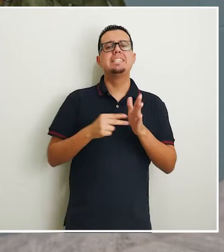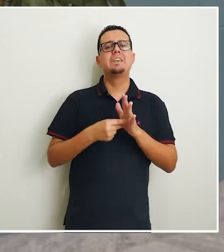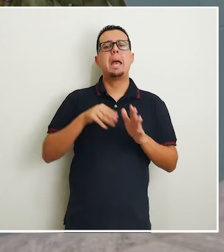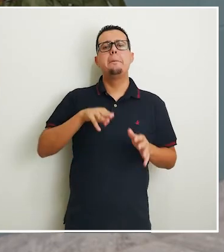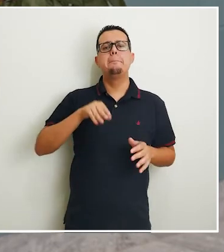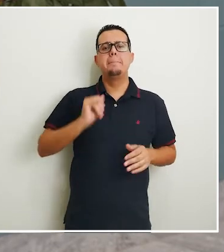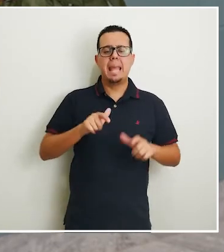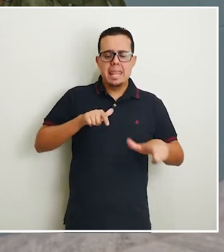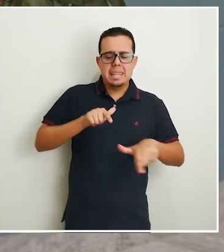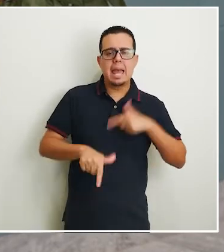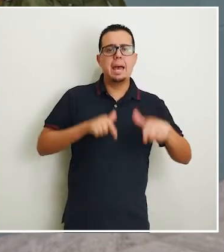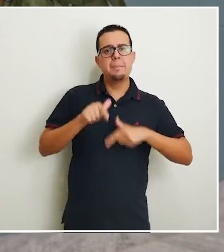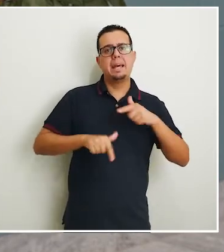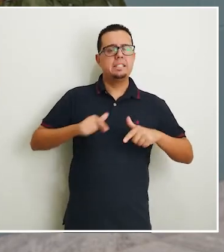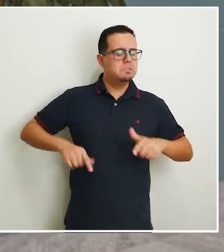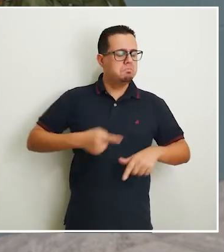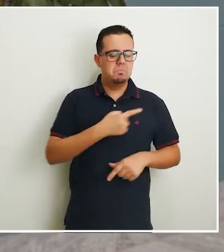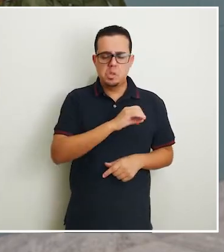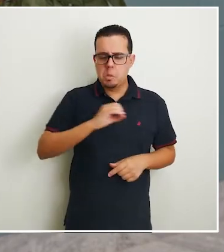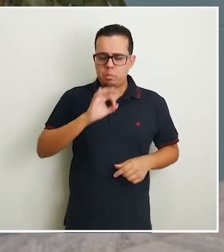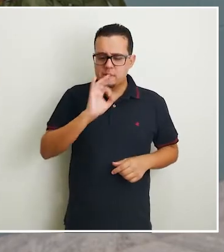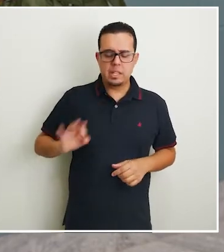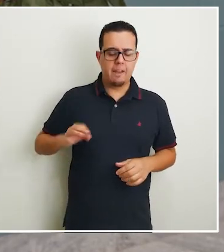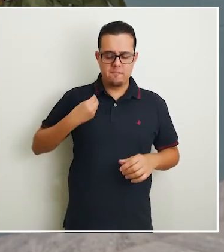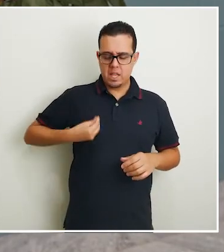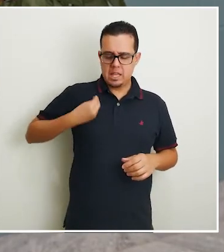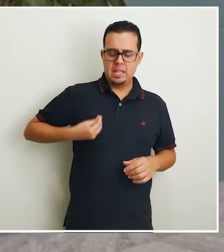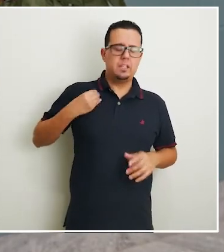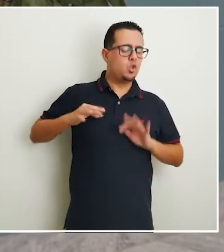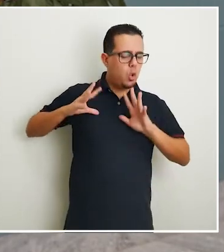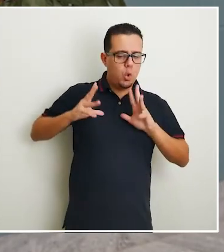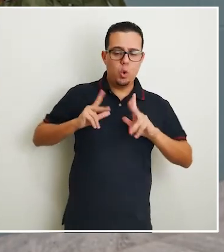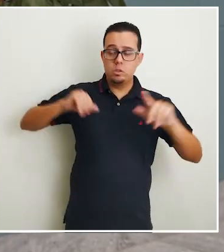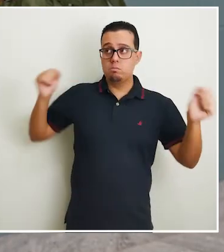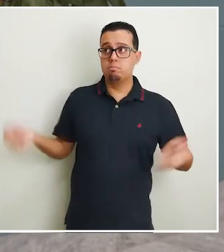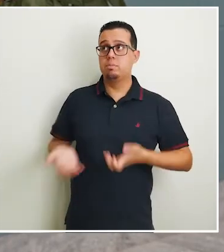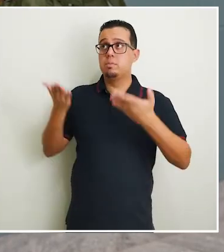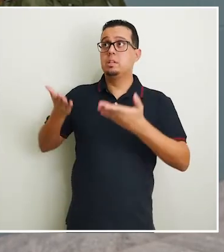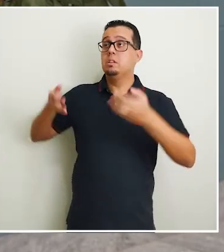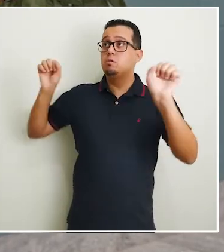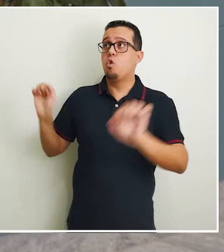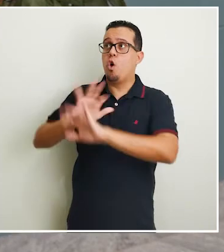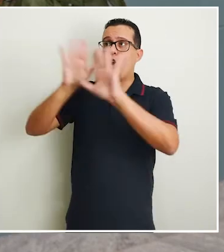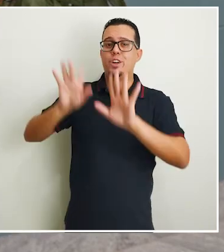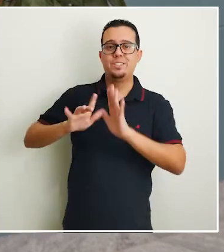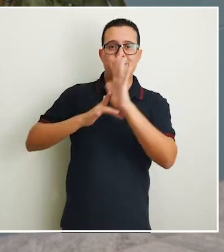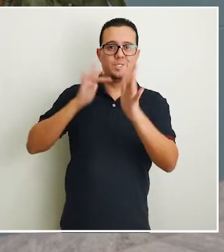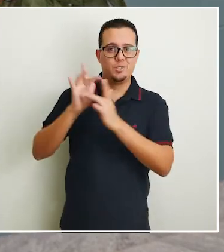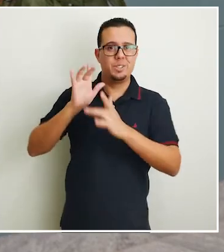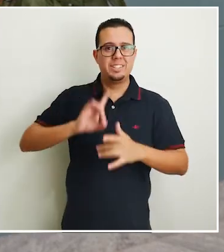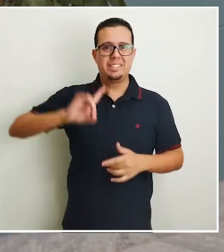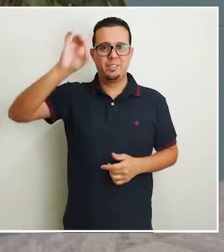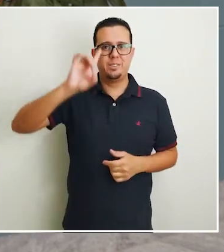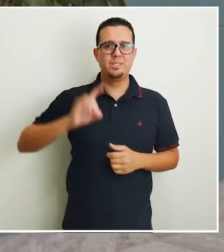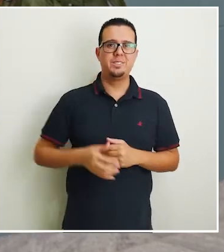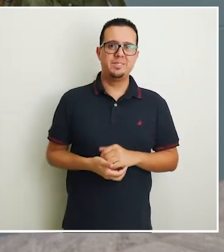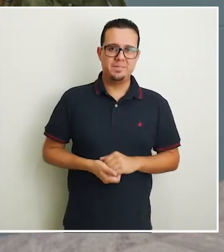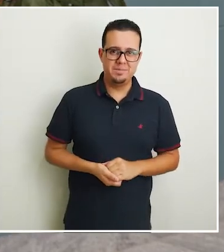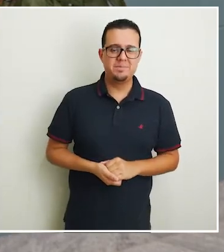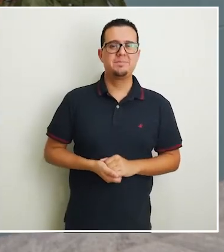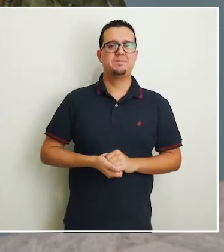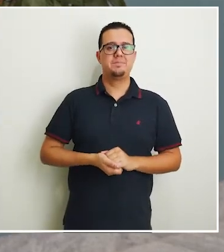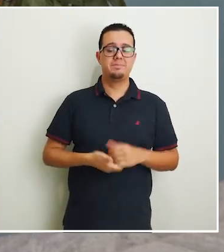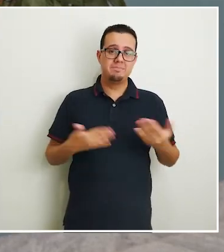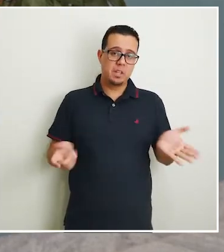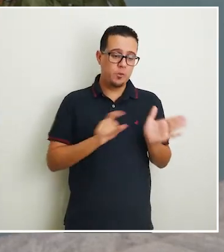ministração integral. Toda a vida dedicada à glória de Jesus, à glória de Deus. Chegando